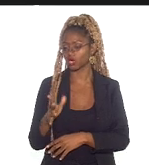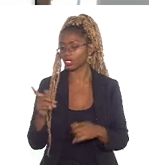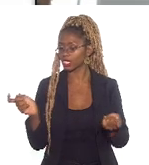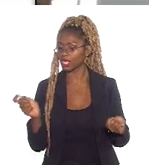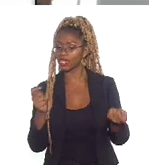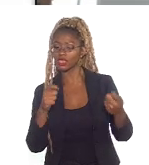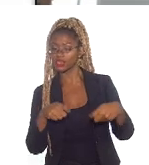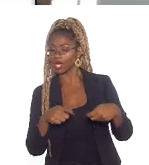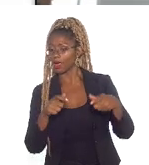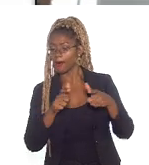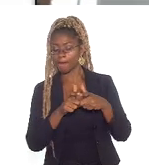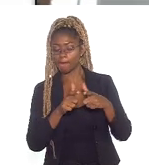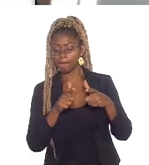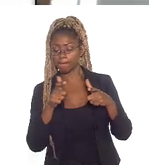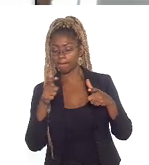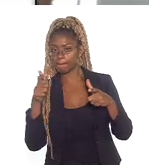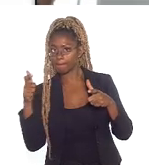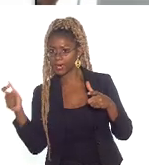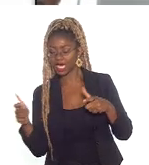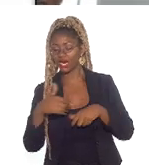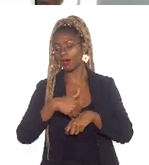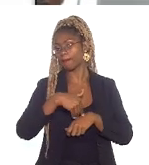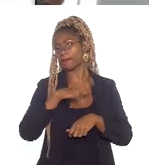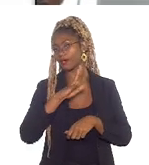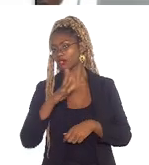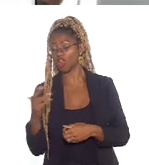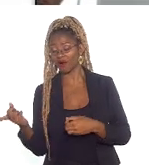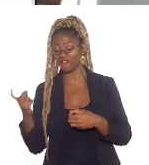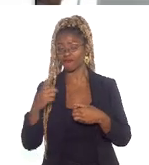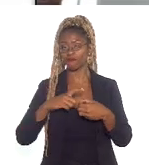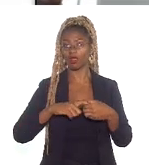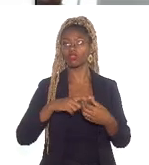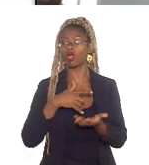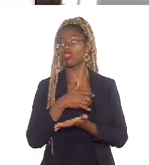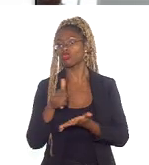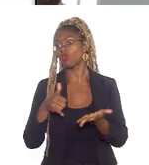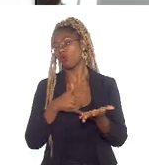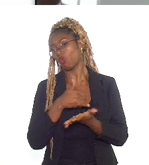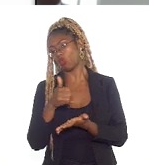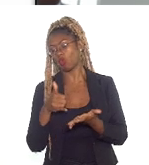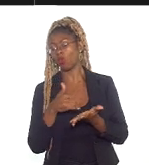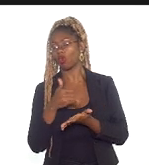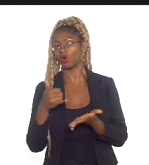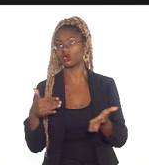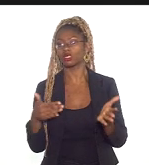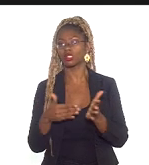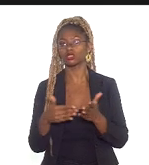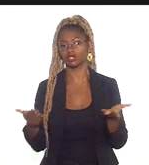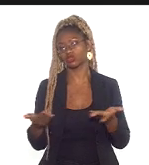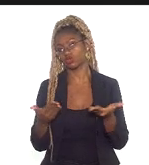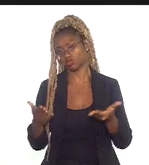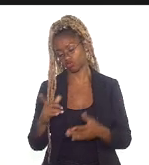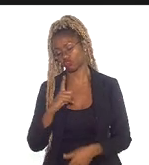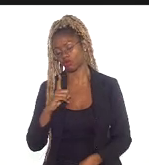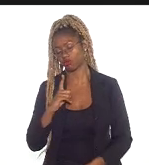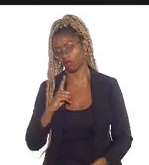possa aumentar ainda a recuperação do óleo que ainda tem